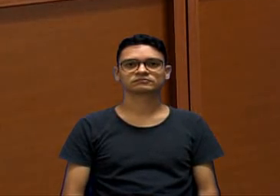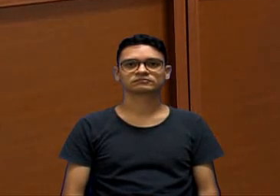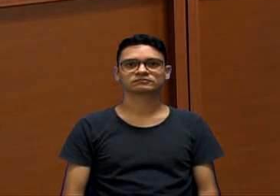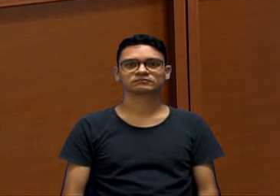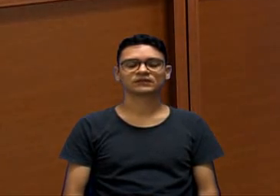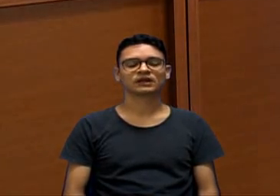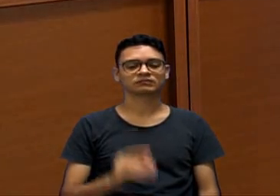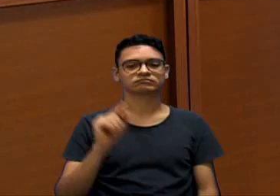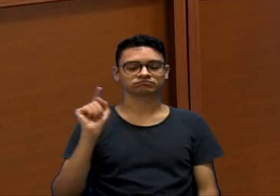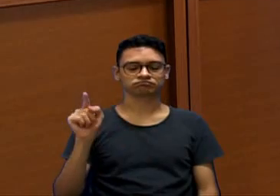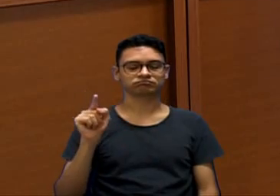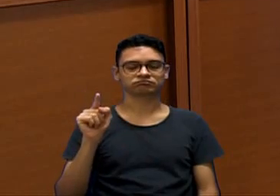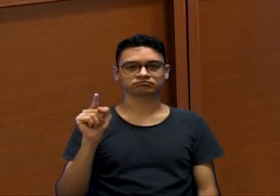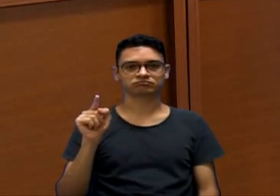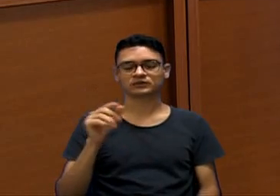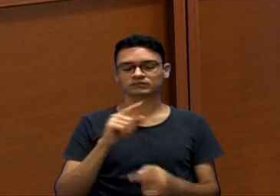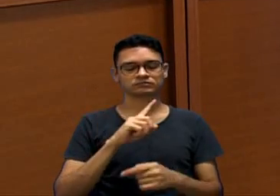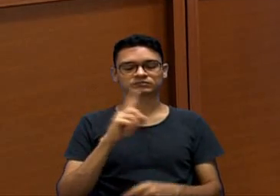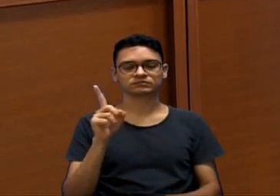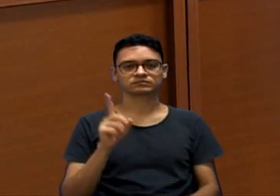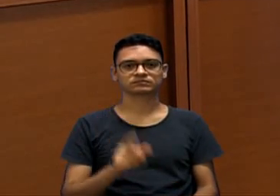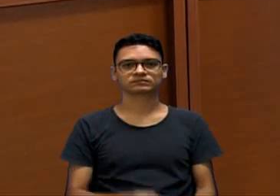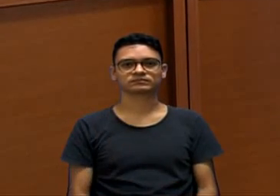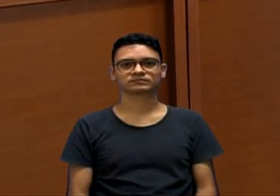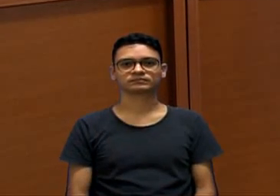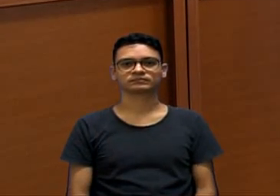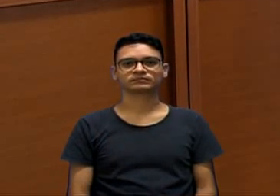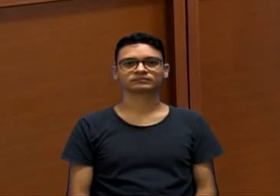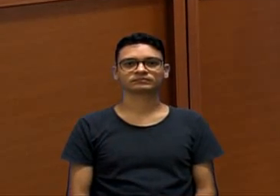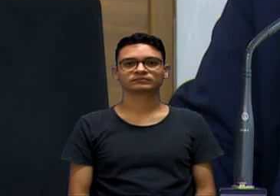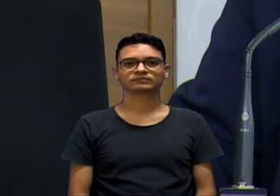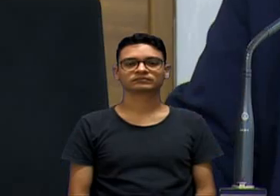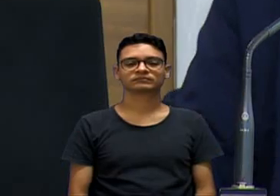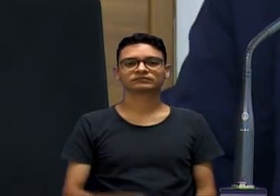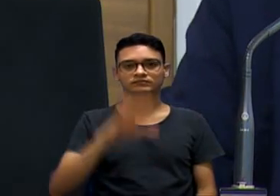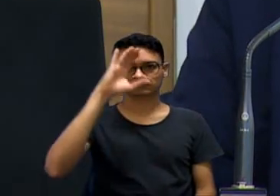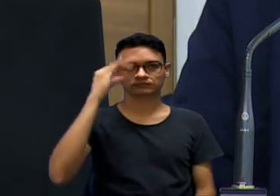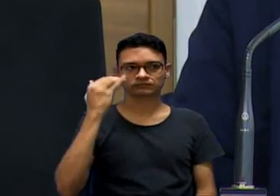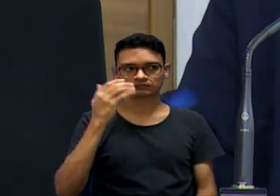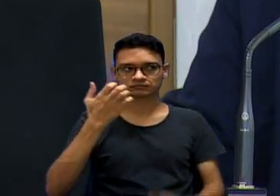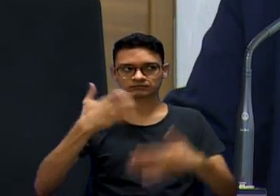Esse é não. Mas está fechado. A Yara vai falar?